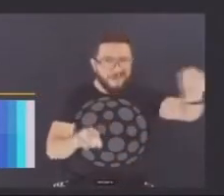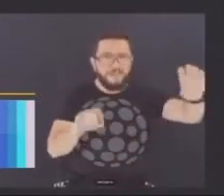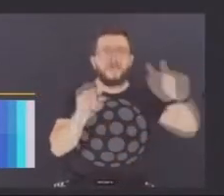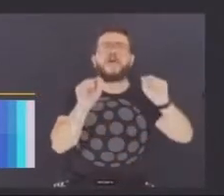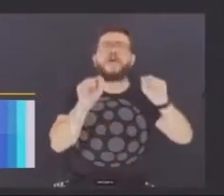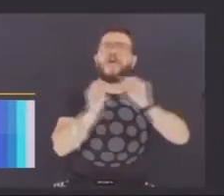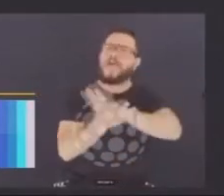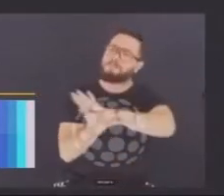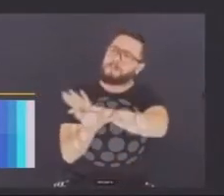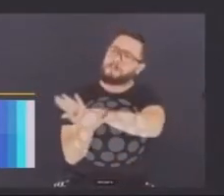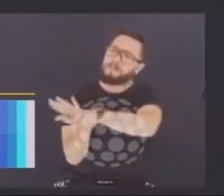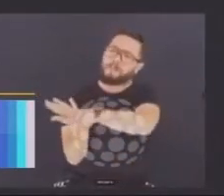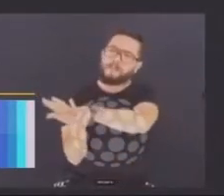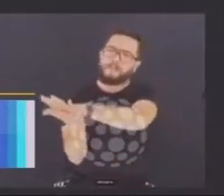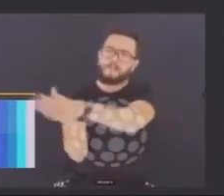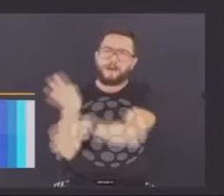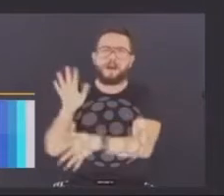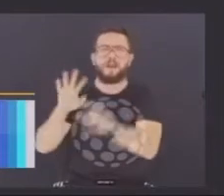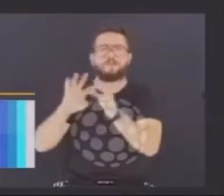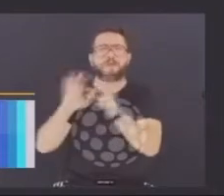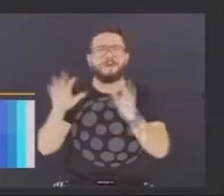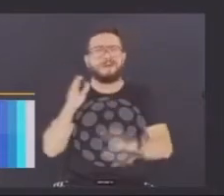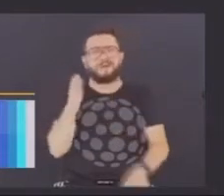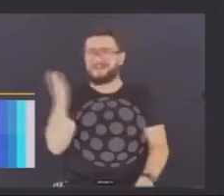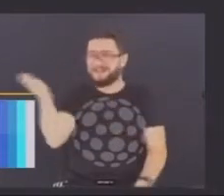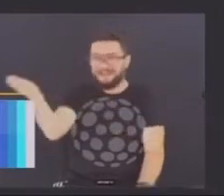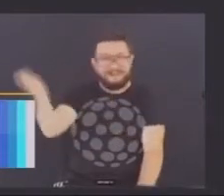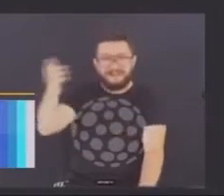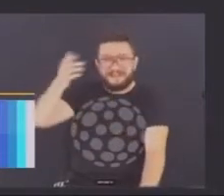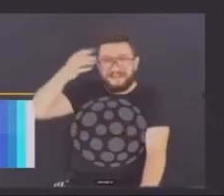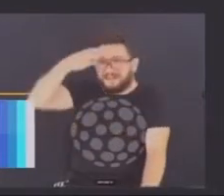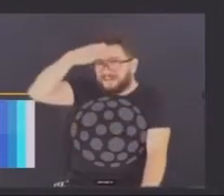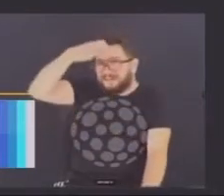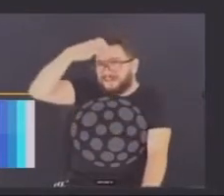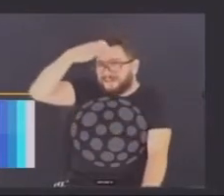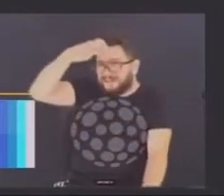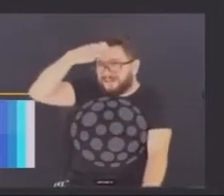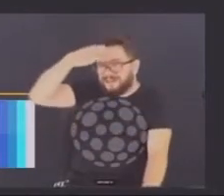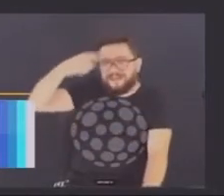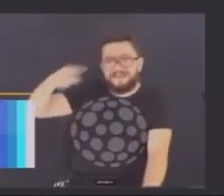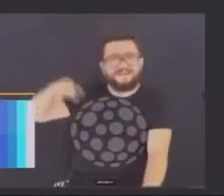Freitas. Esse vereador agora passou de todos os limites.